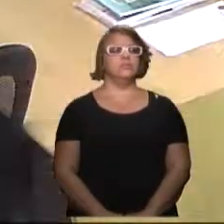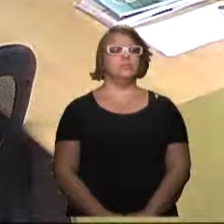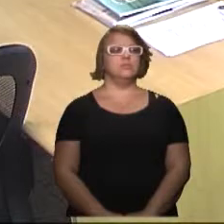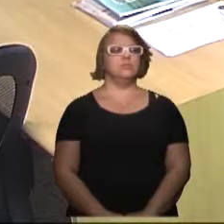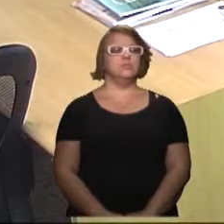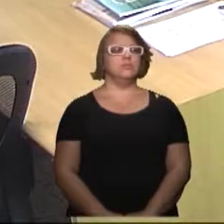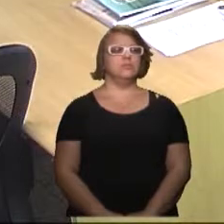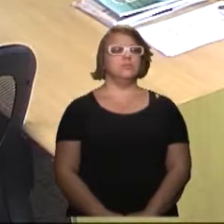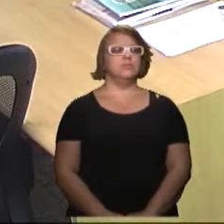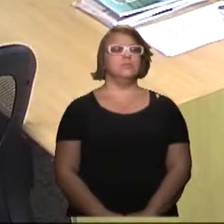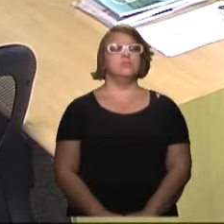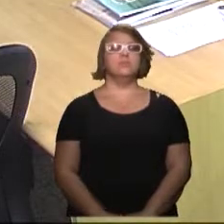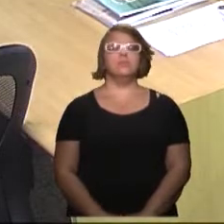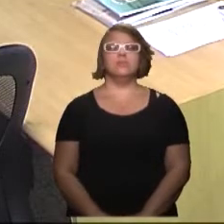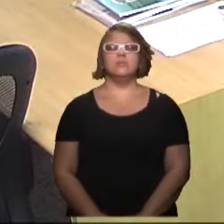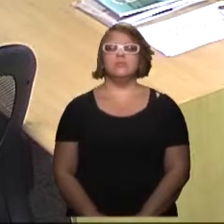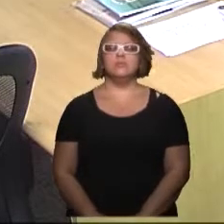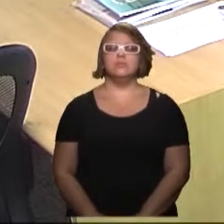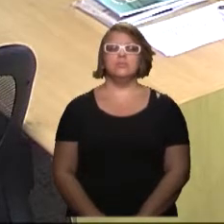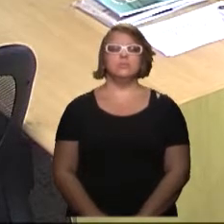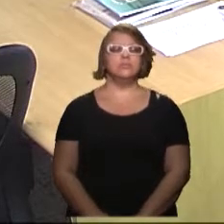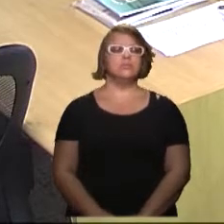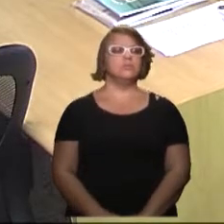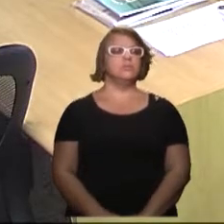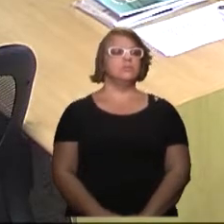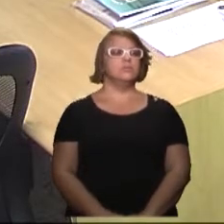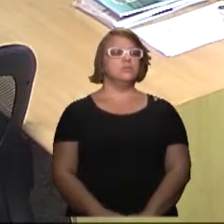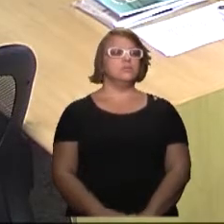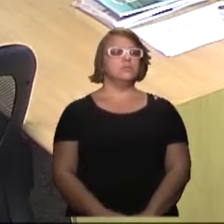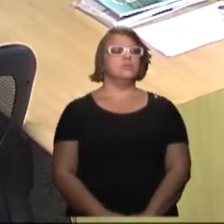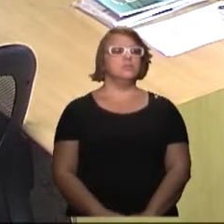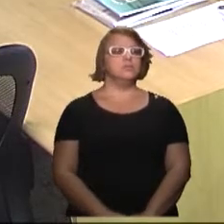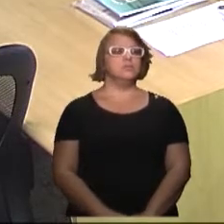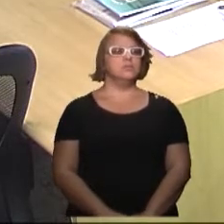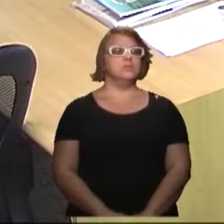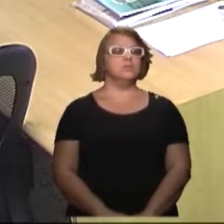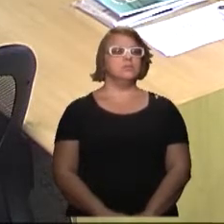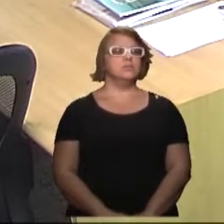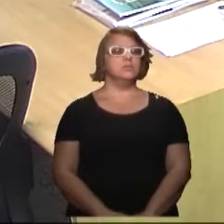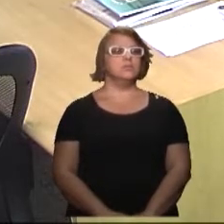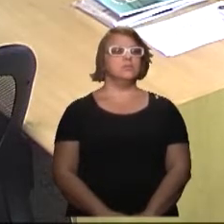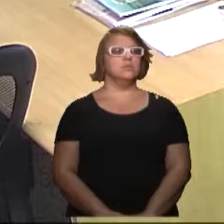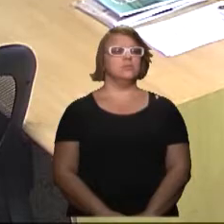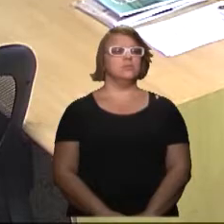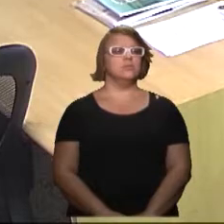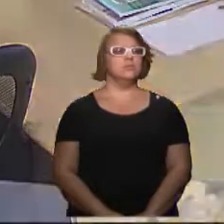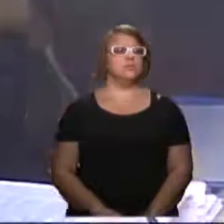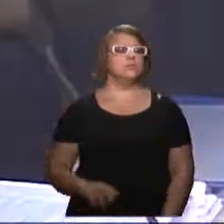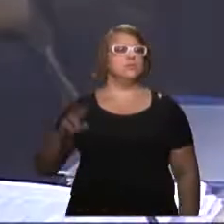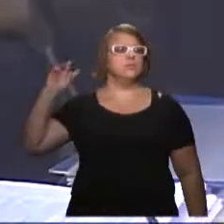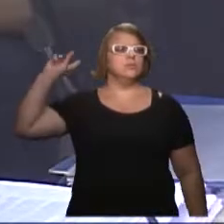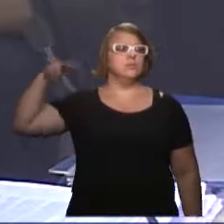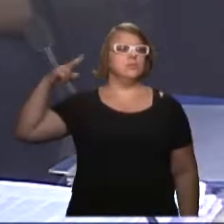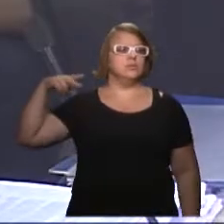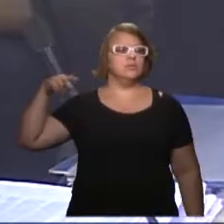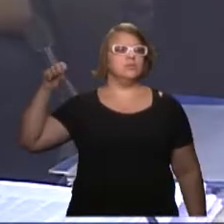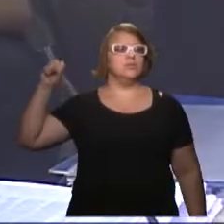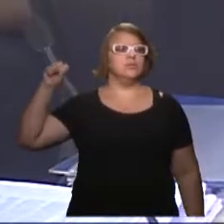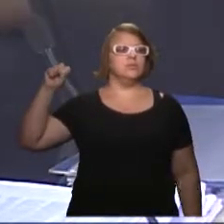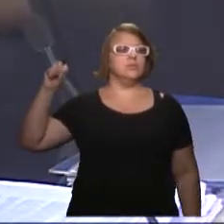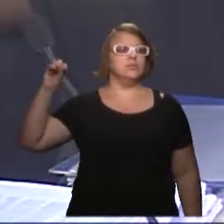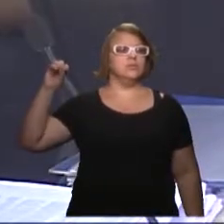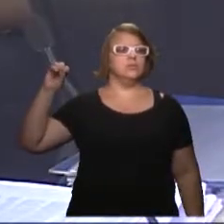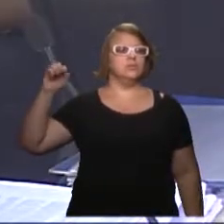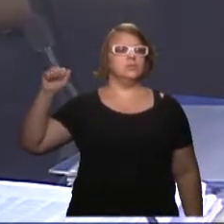põe 15 minutos para suas considerações. Pela ordem, senhor presidente. Vereador, desculpa, Douglas. Como membro da Comissão de